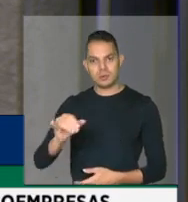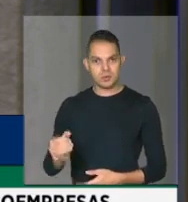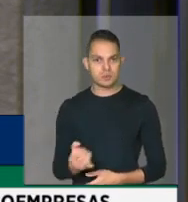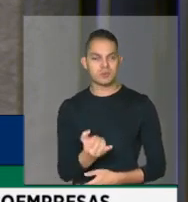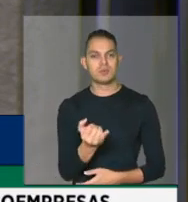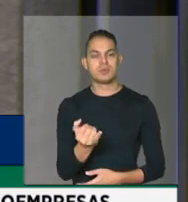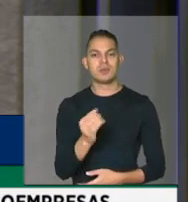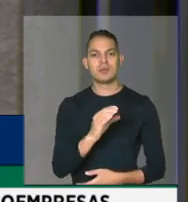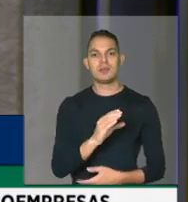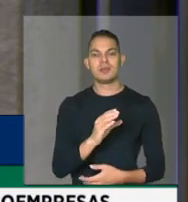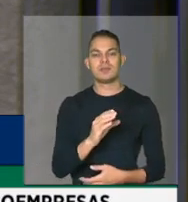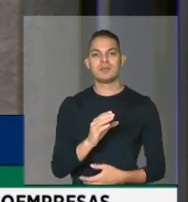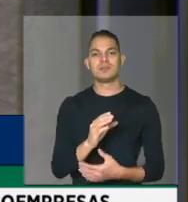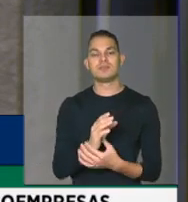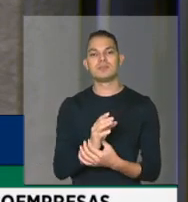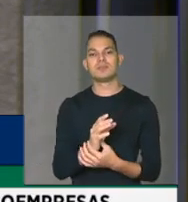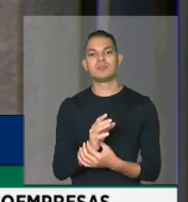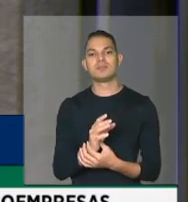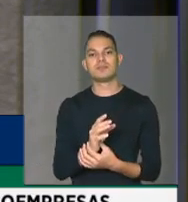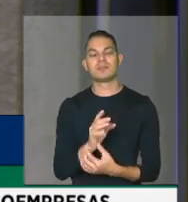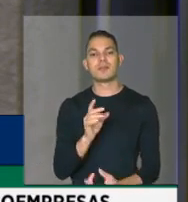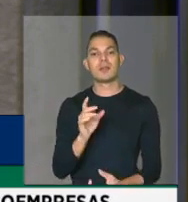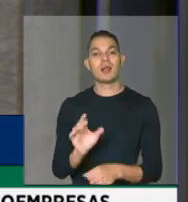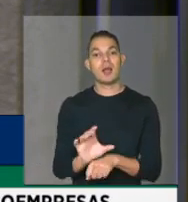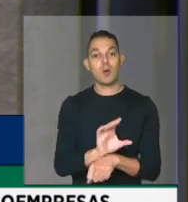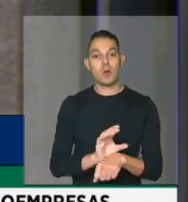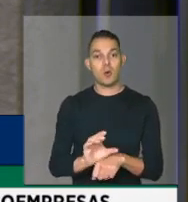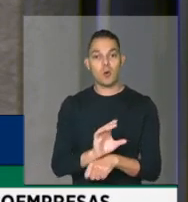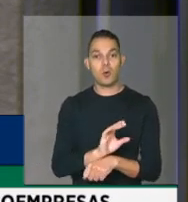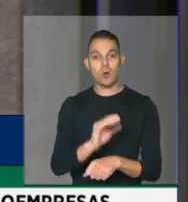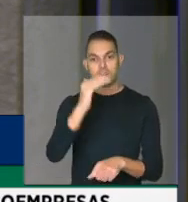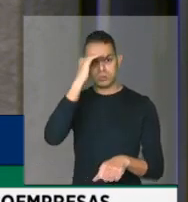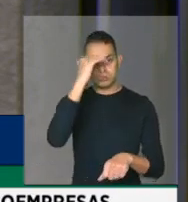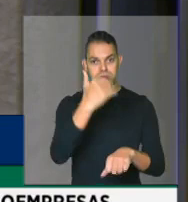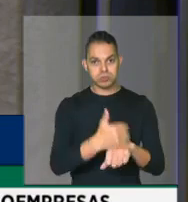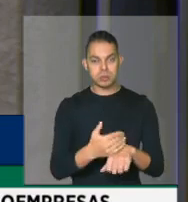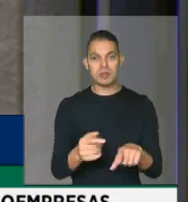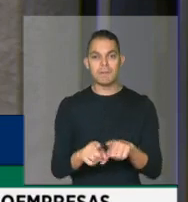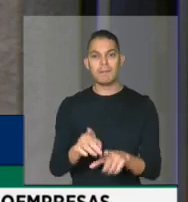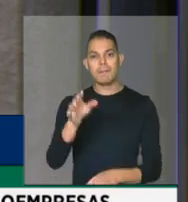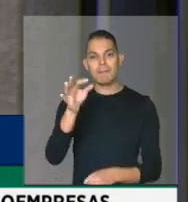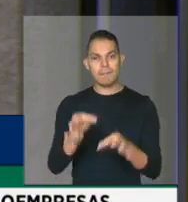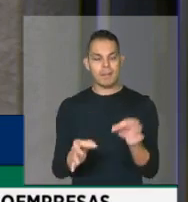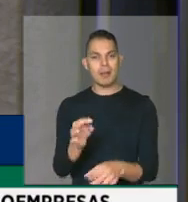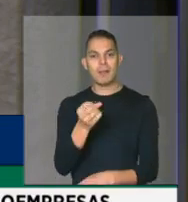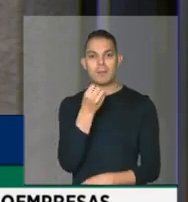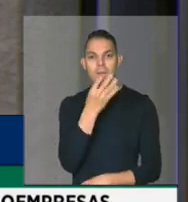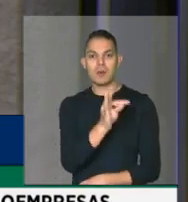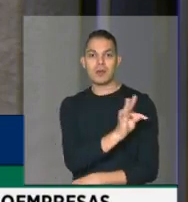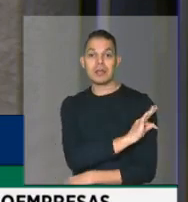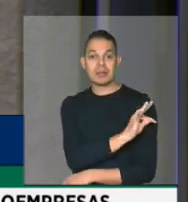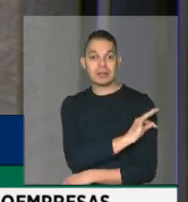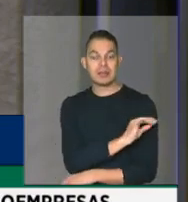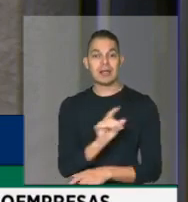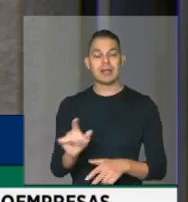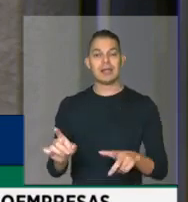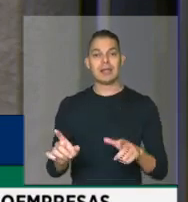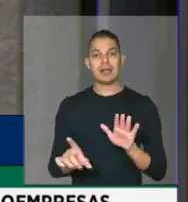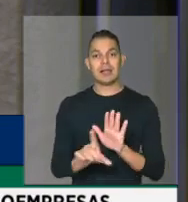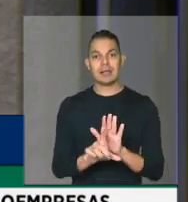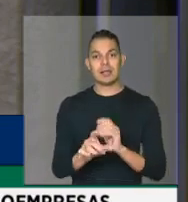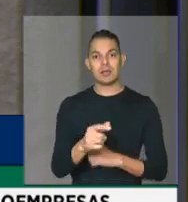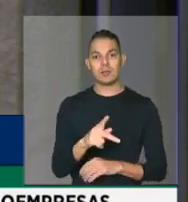Cidadania, CCJC, pela constitucionalidade, juridicidade e boa técnica legislativa do PL